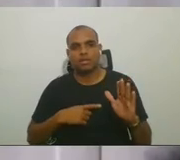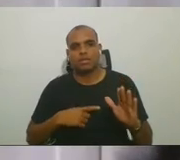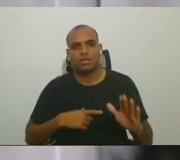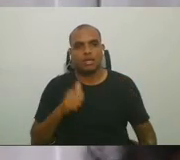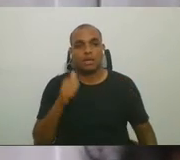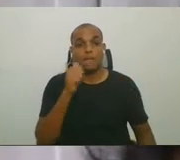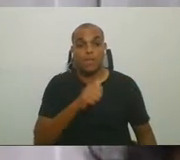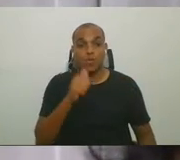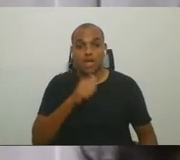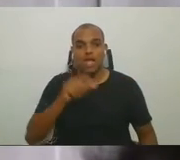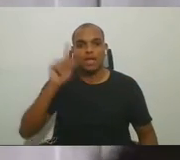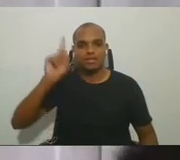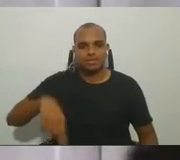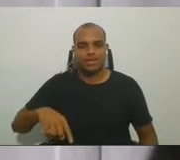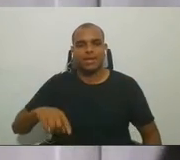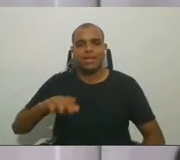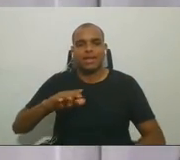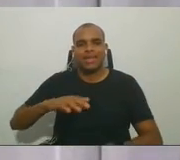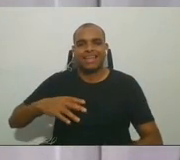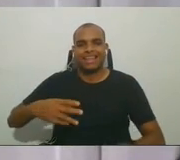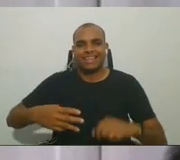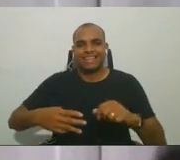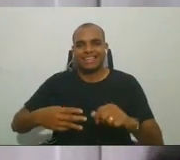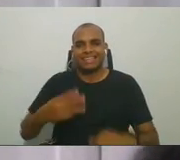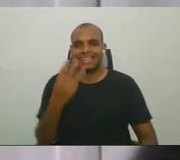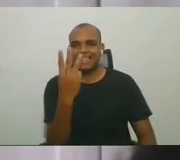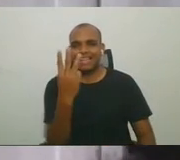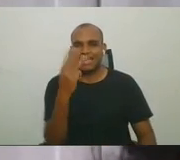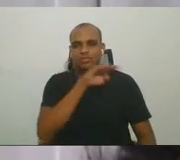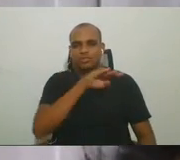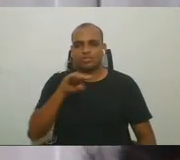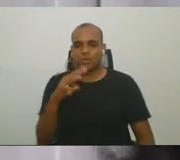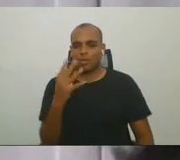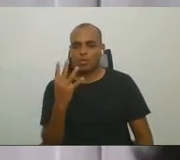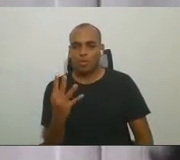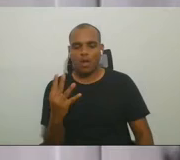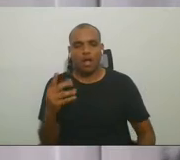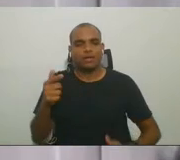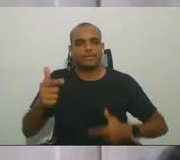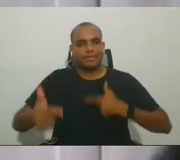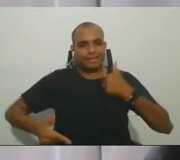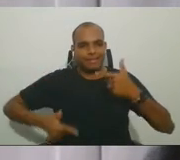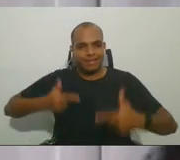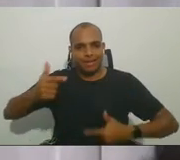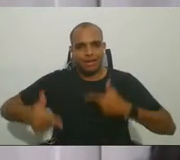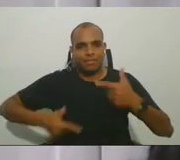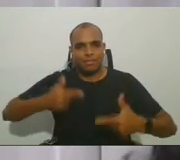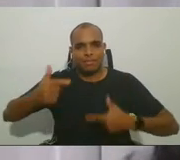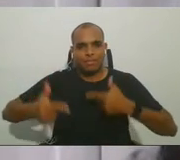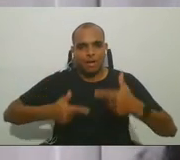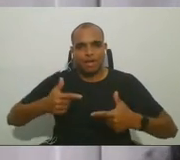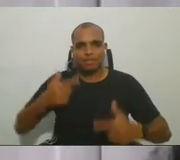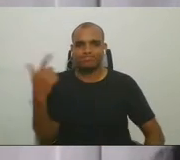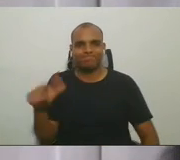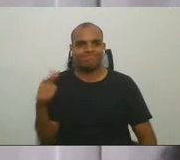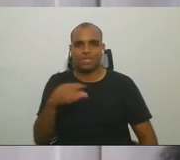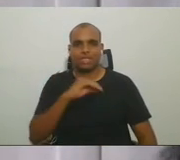quem realizam mais das 3/4 partes do trabalho não